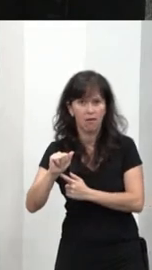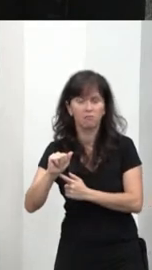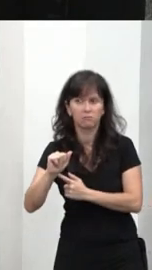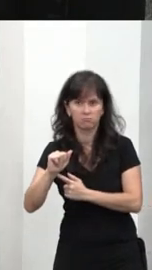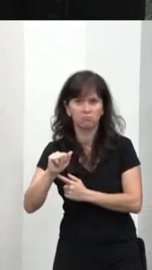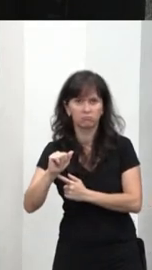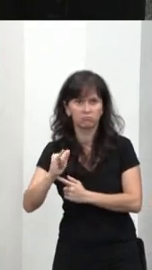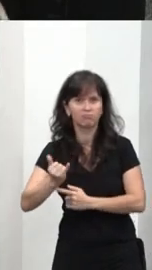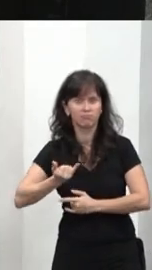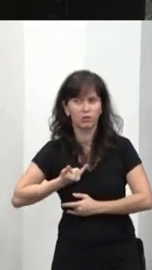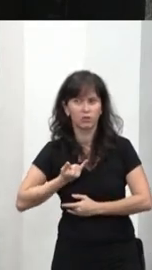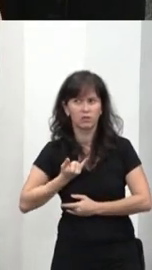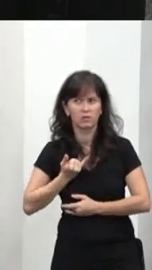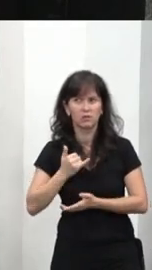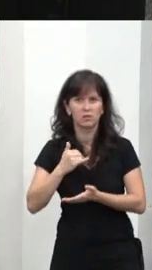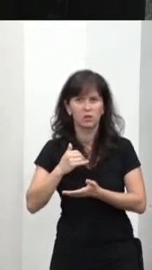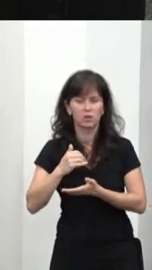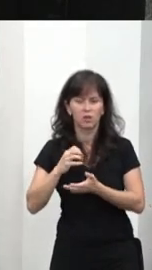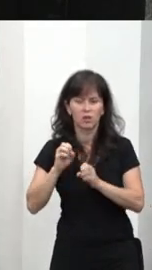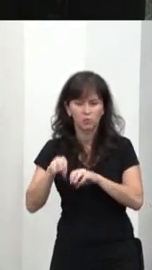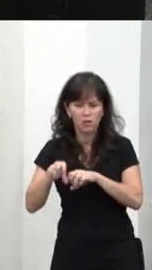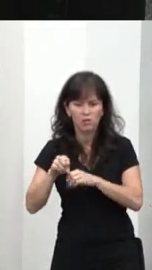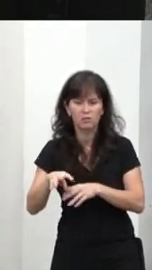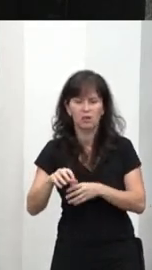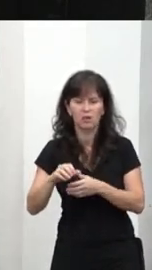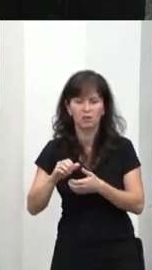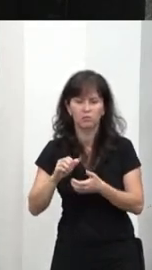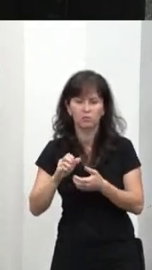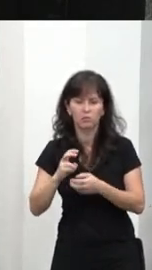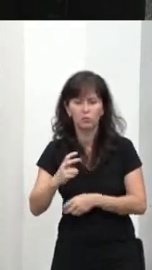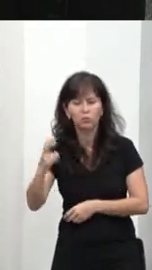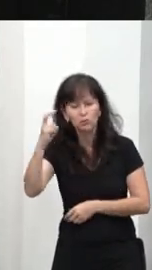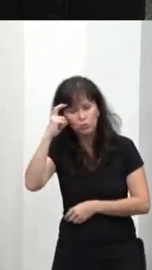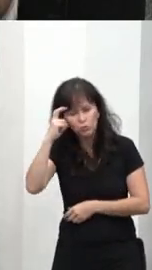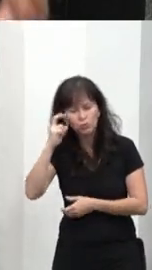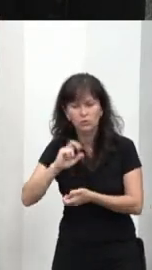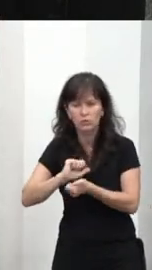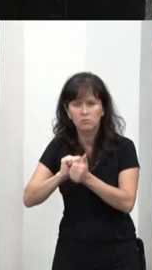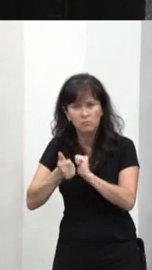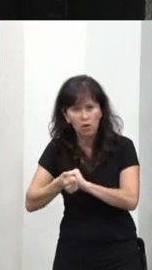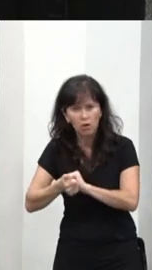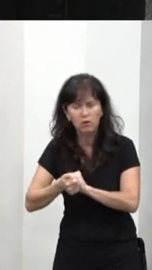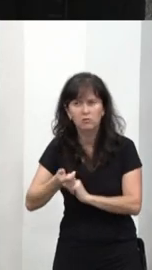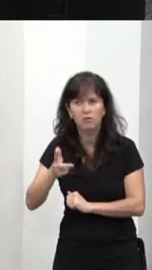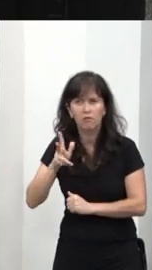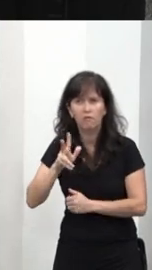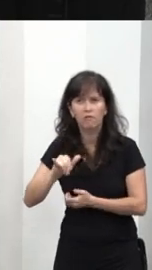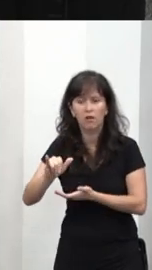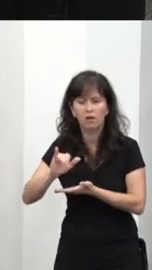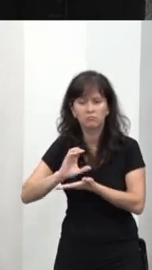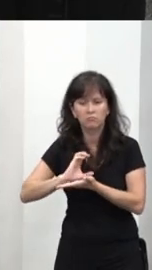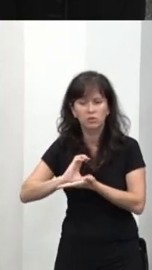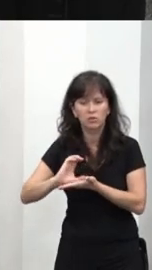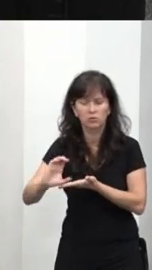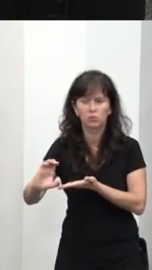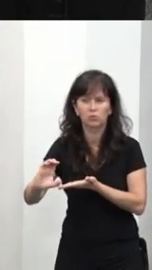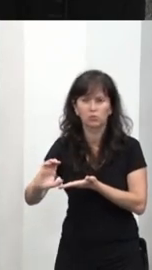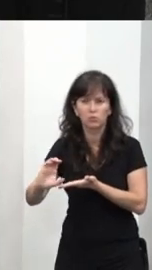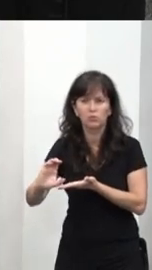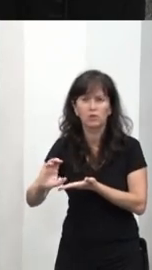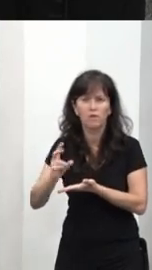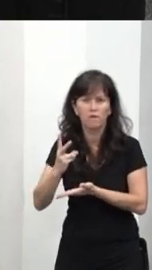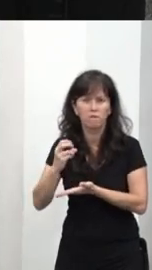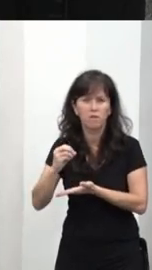educação não era essa cultura turismo Sport tudo junto e aí ele vai receber 20 tantos milhões da lei para o Gustavo Então veja que volume